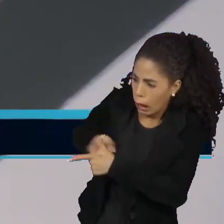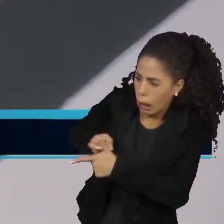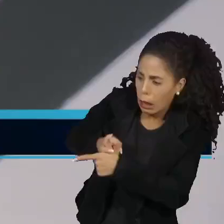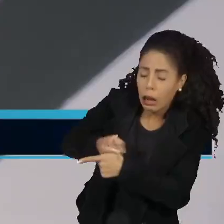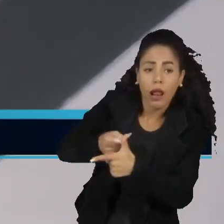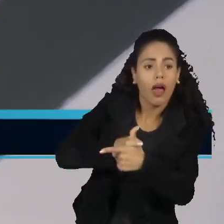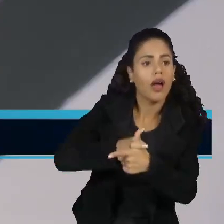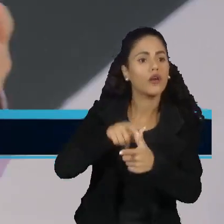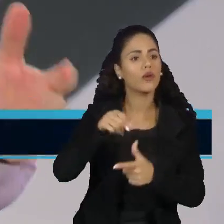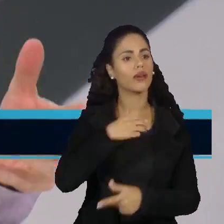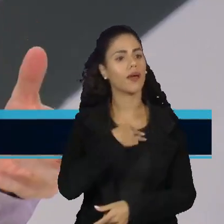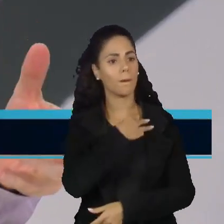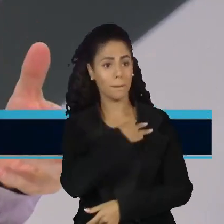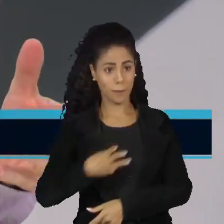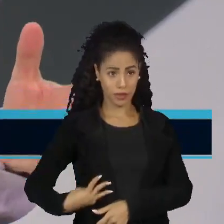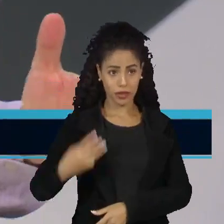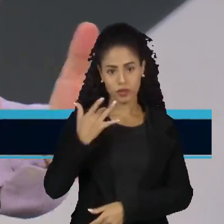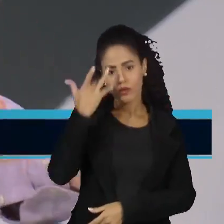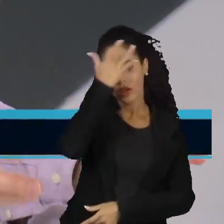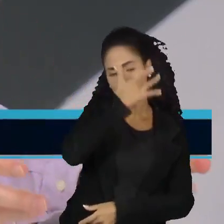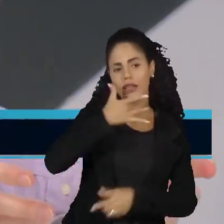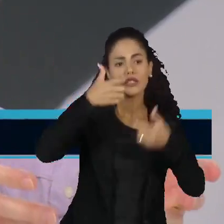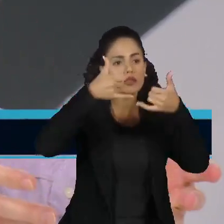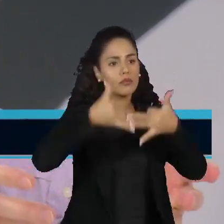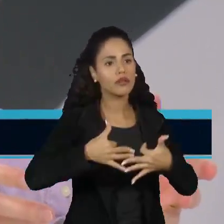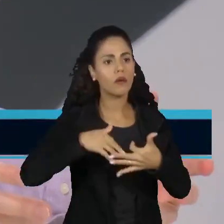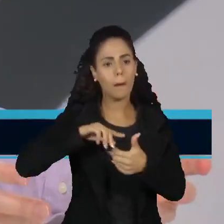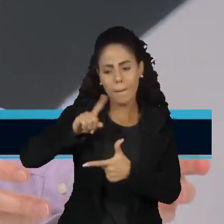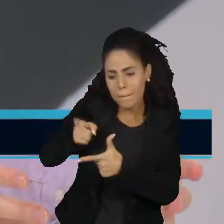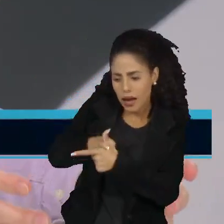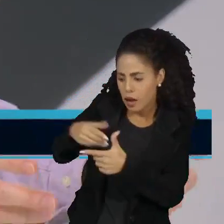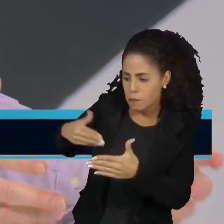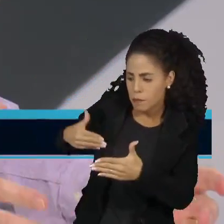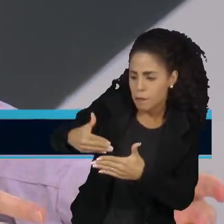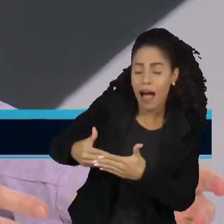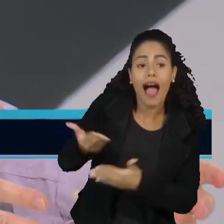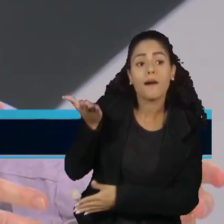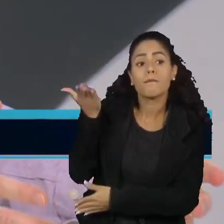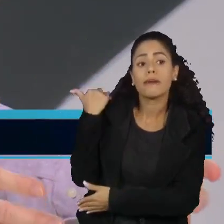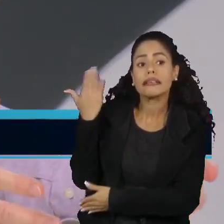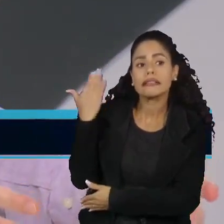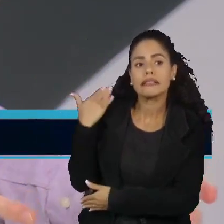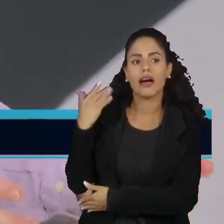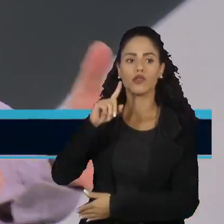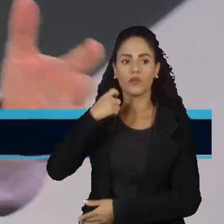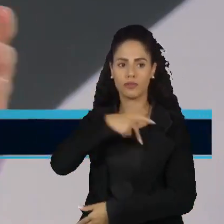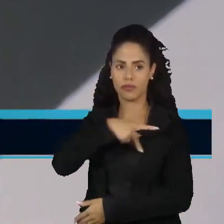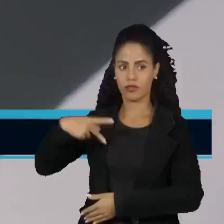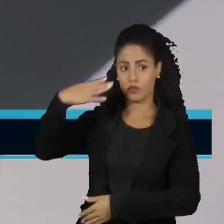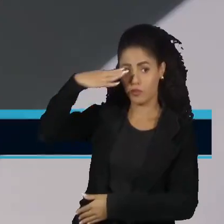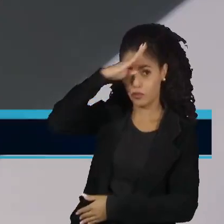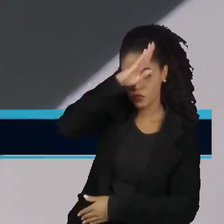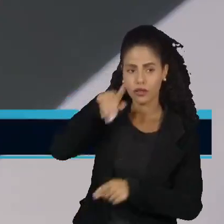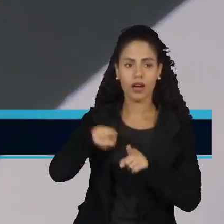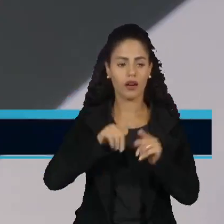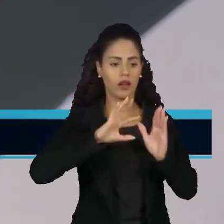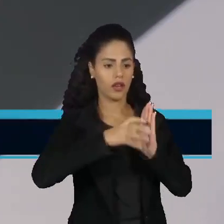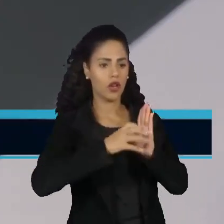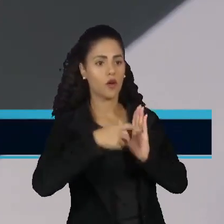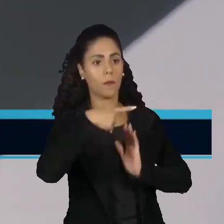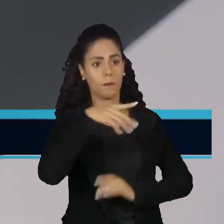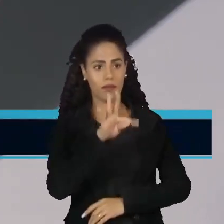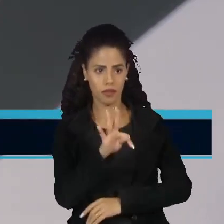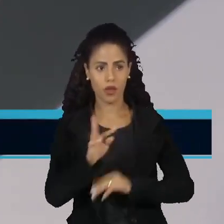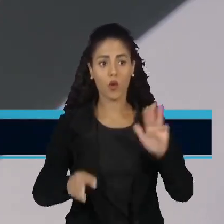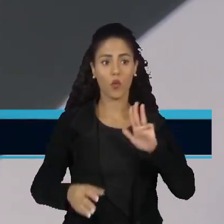com razão é que houve o calote dos precatórios no governo Bolsonaro, o governo do PT,